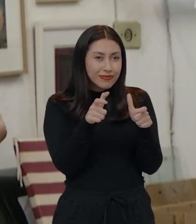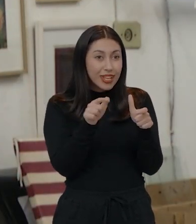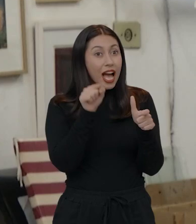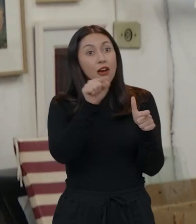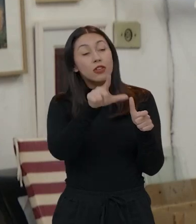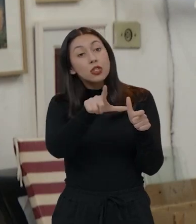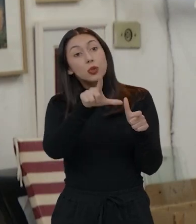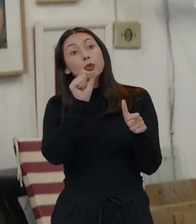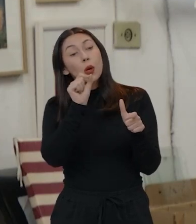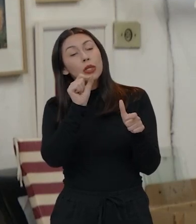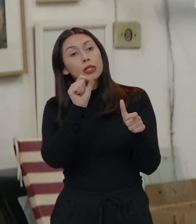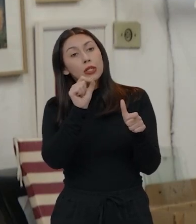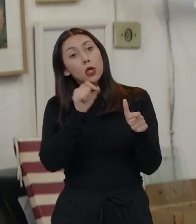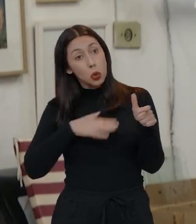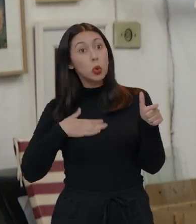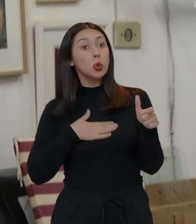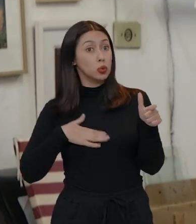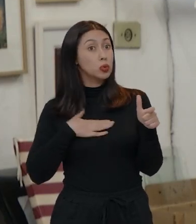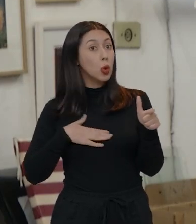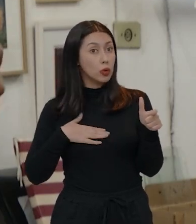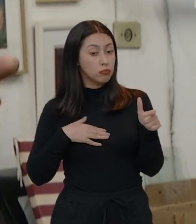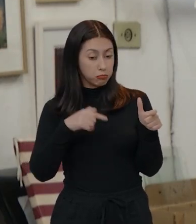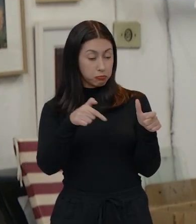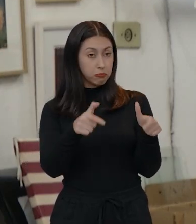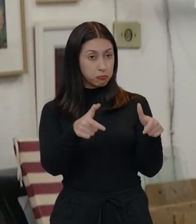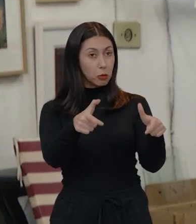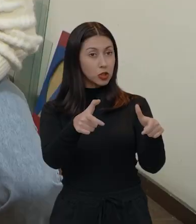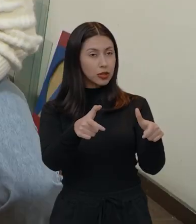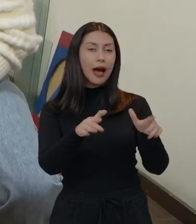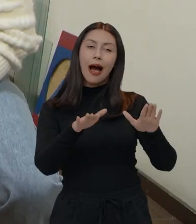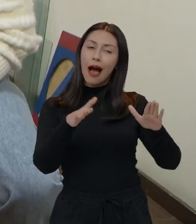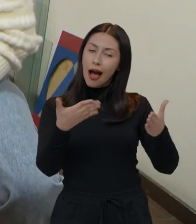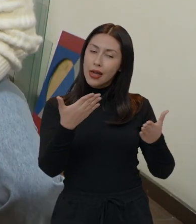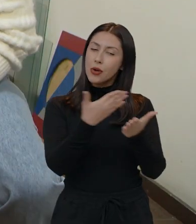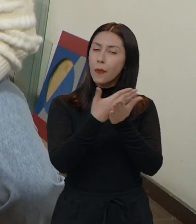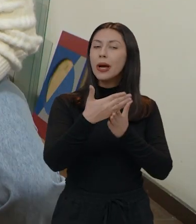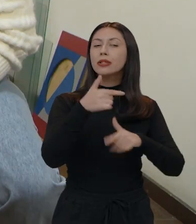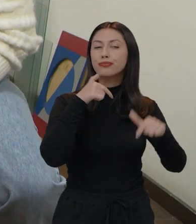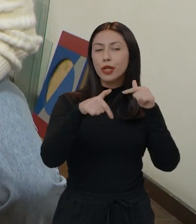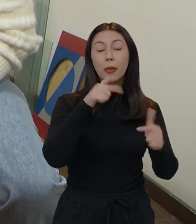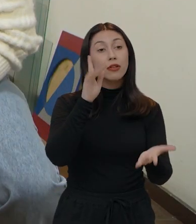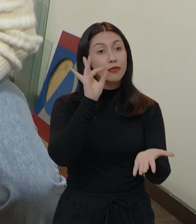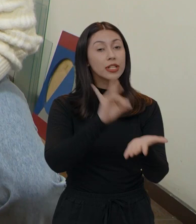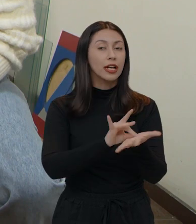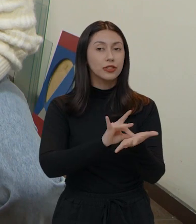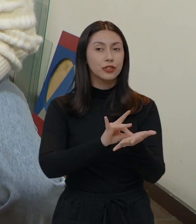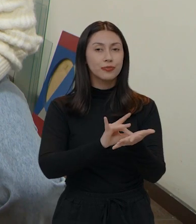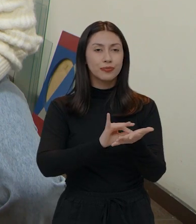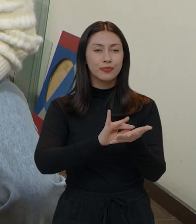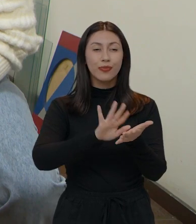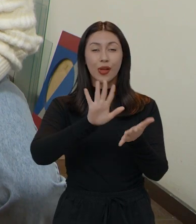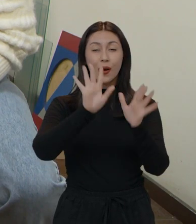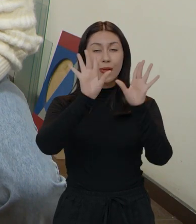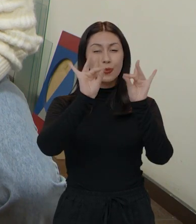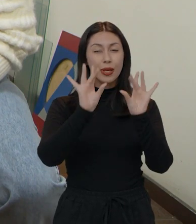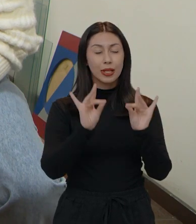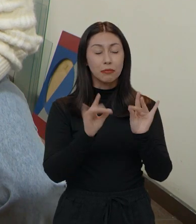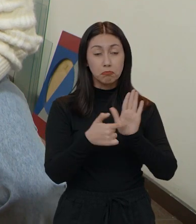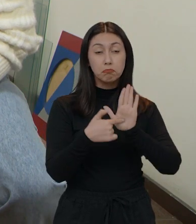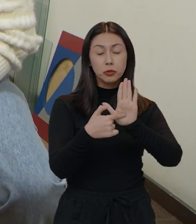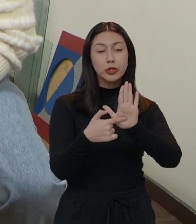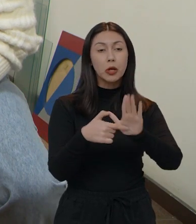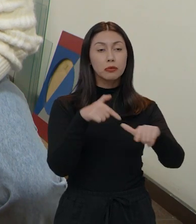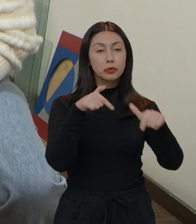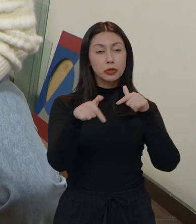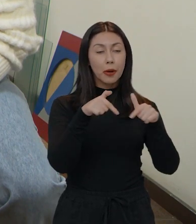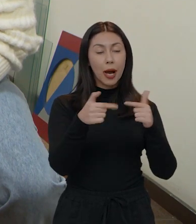escolhe. Se você gostou, aí a gente realiza o trabalho. Aqui, pessoal, um detalhezinho aqui. Ó, isso aqui é um trabalho que eu fiz,